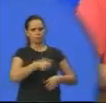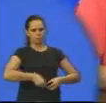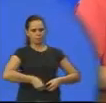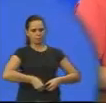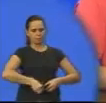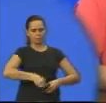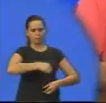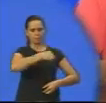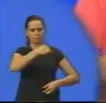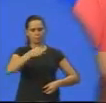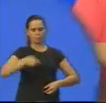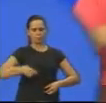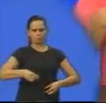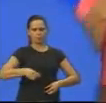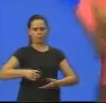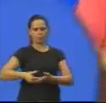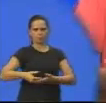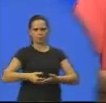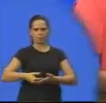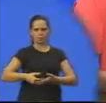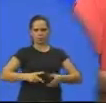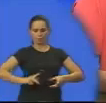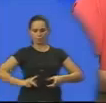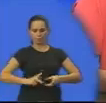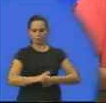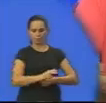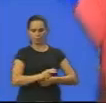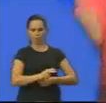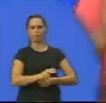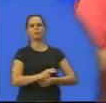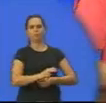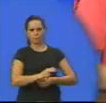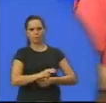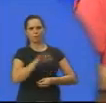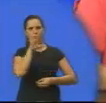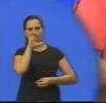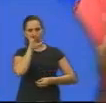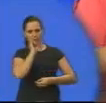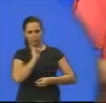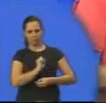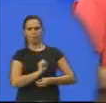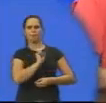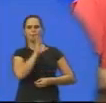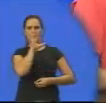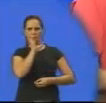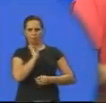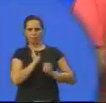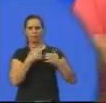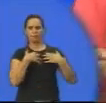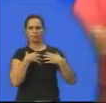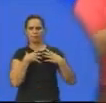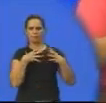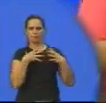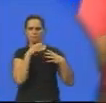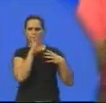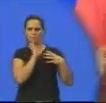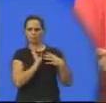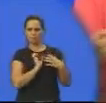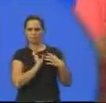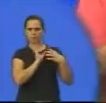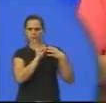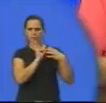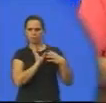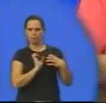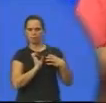é umbilical. Na medida em que se corta o cordão umbilical, a respiração passa a ser pulmonar. Neste momento,